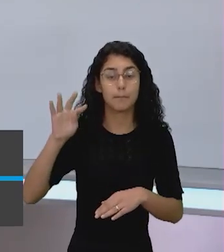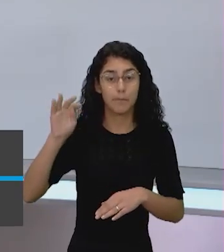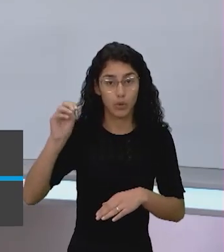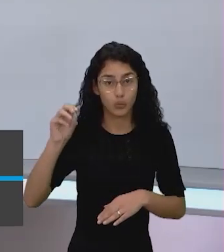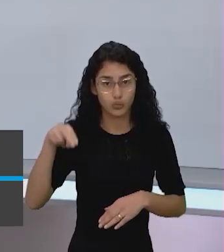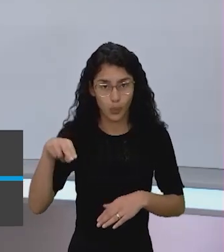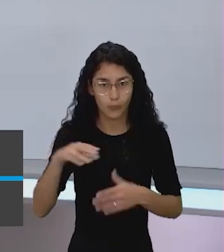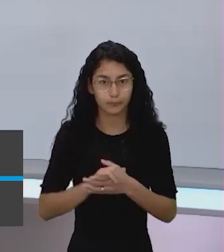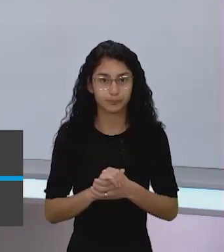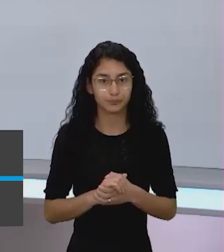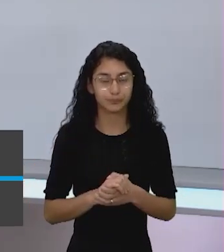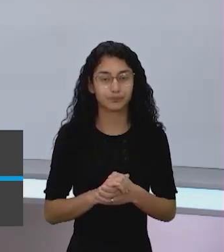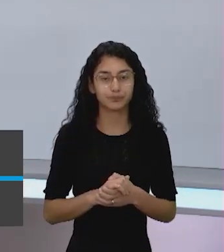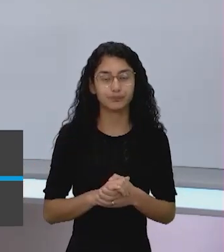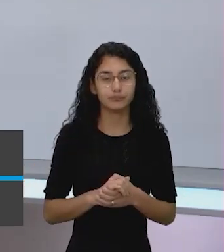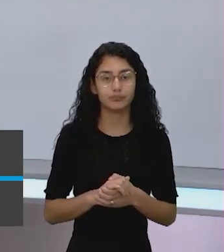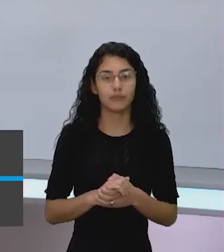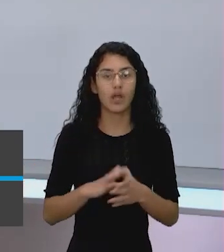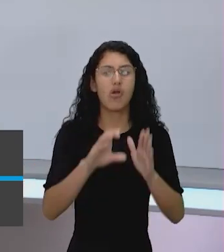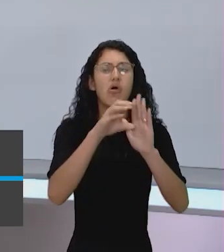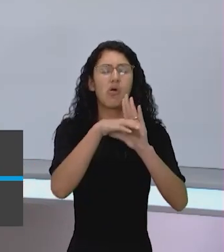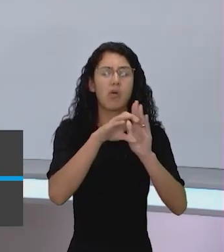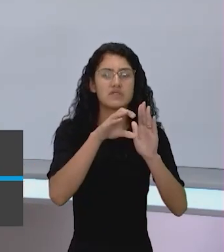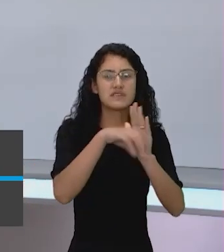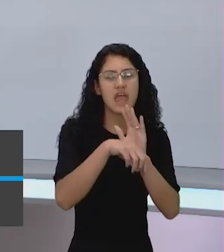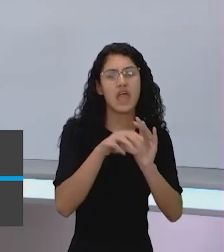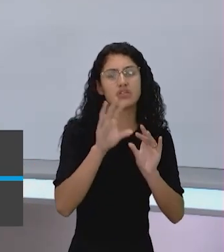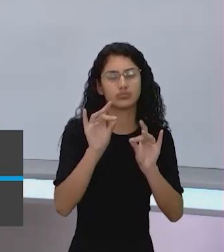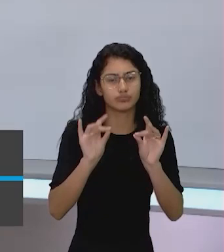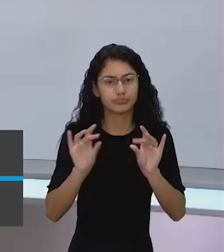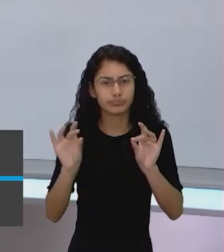muitos elementos, muitos conceitos que são capazes